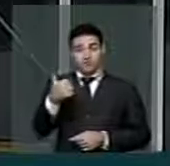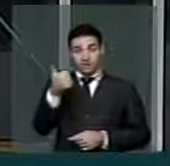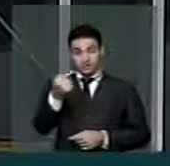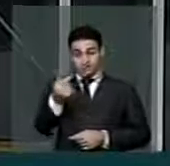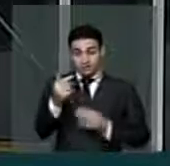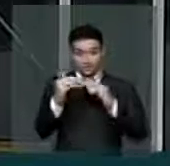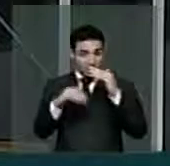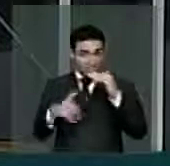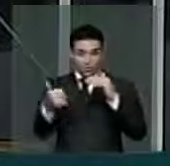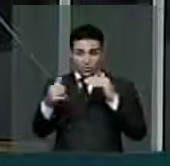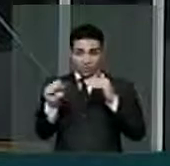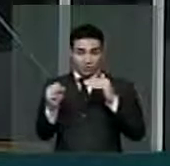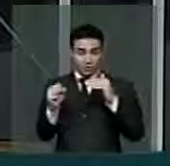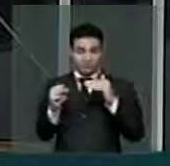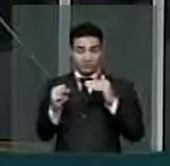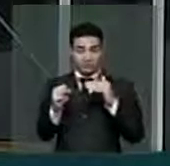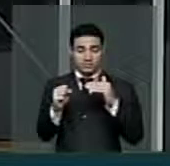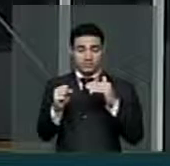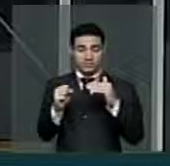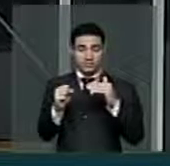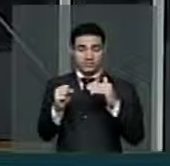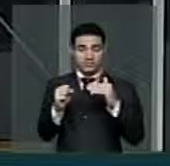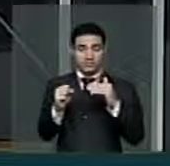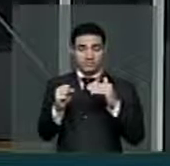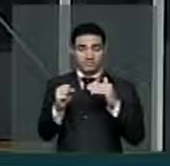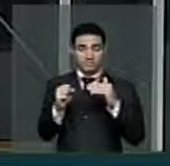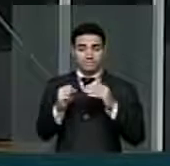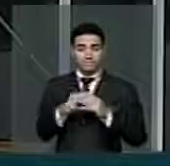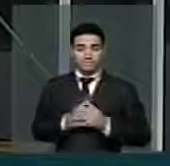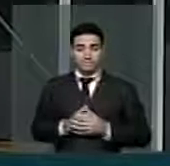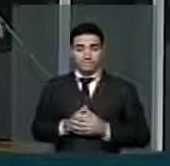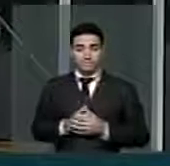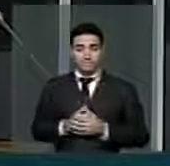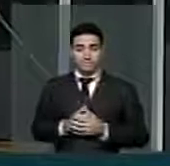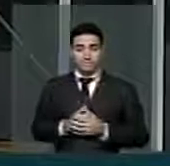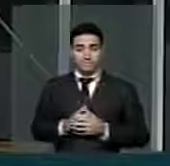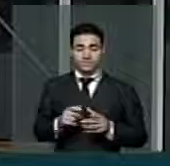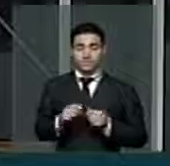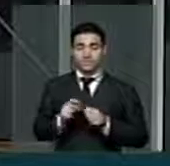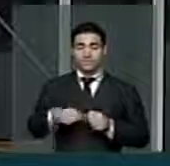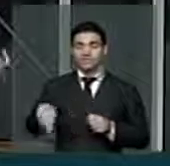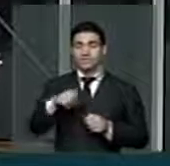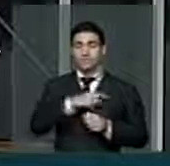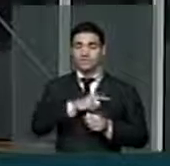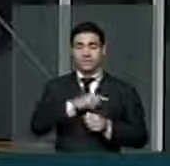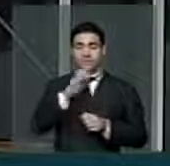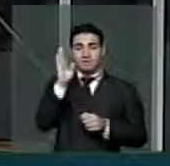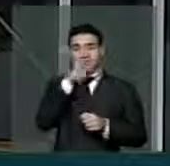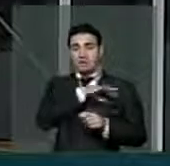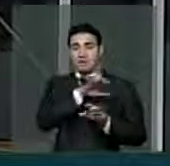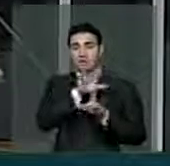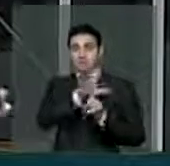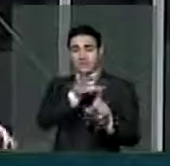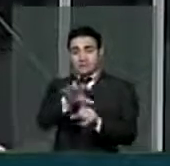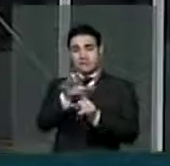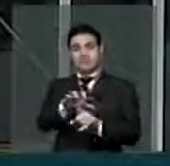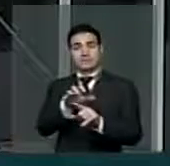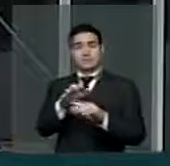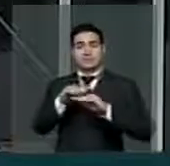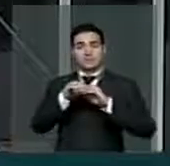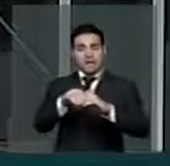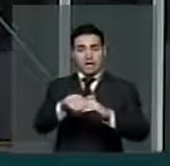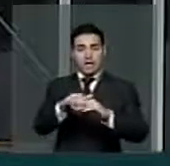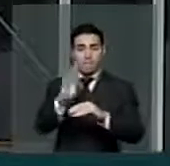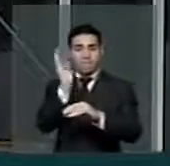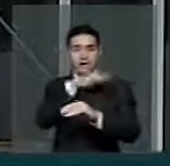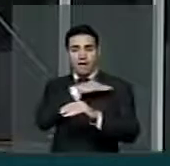idade, que colocou sob terror psicológico, terror